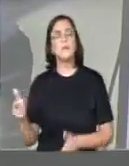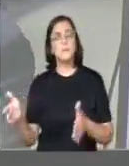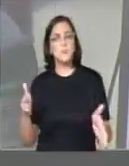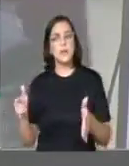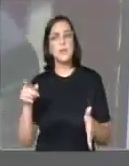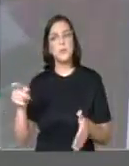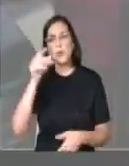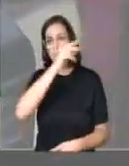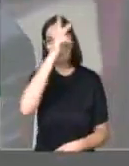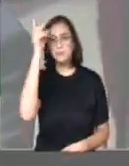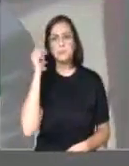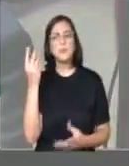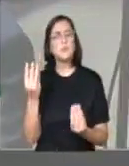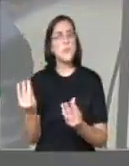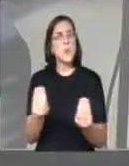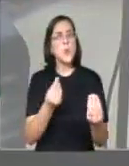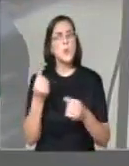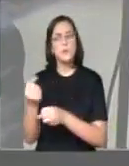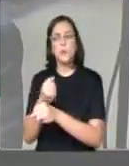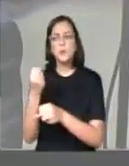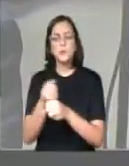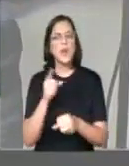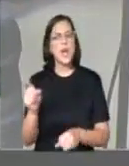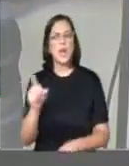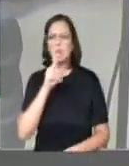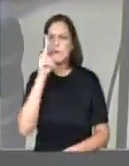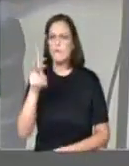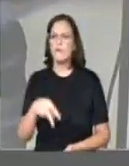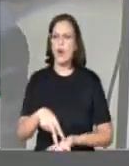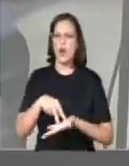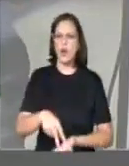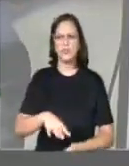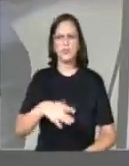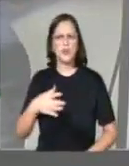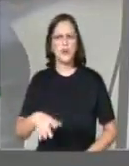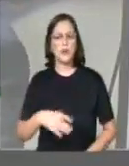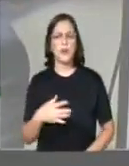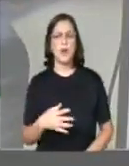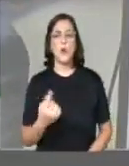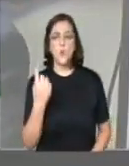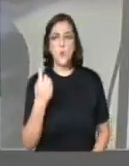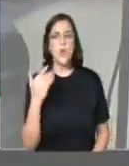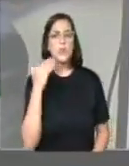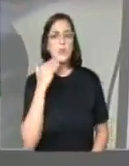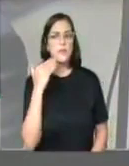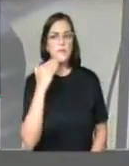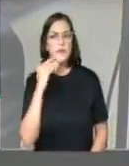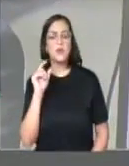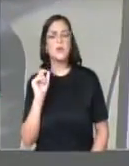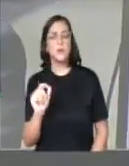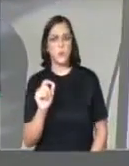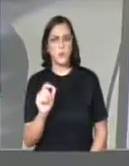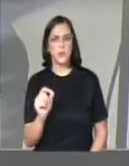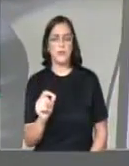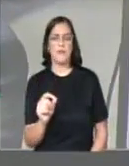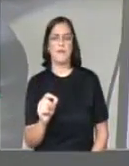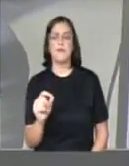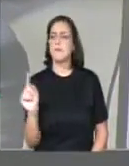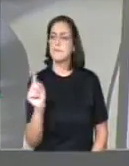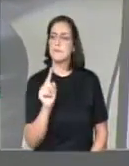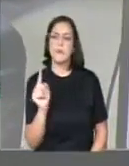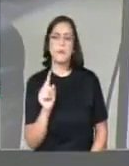coragem, de personalidade forte, de caráter ilibado. Lili tem um defeito grave para algumas pessoas. Ela não